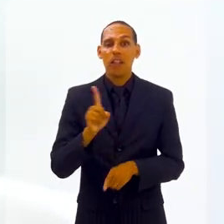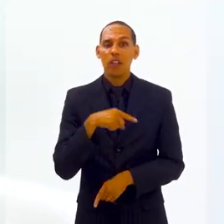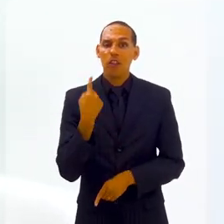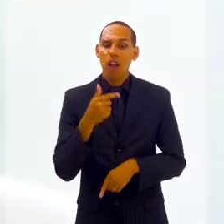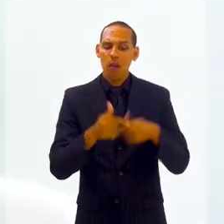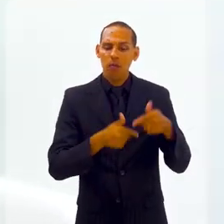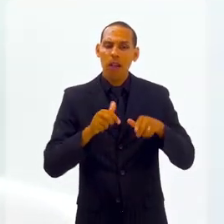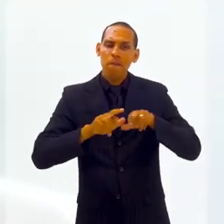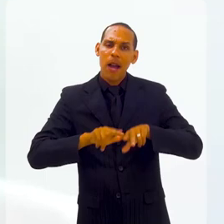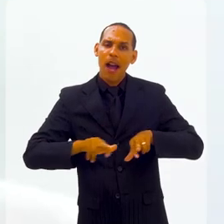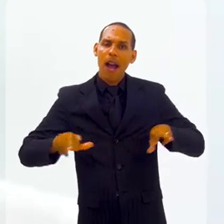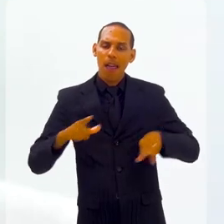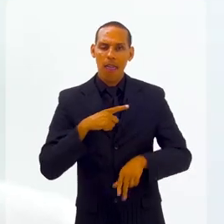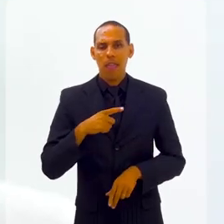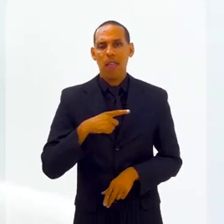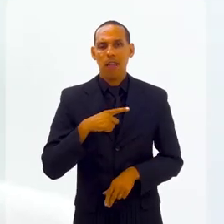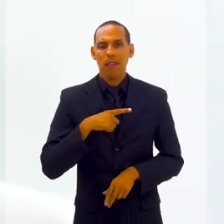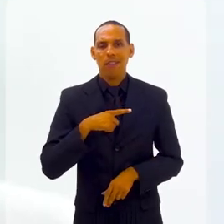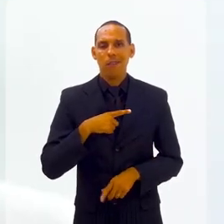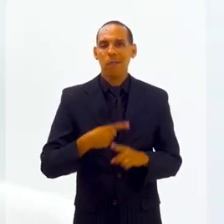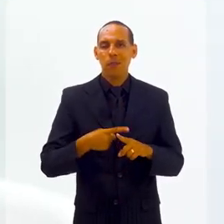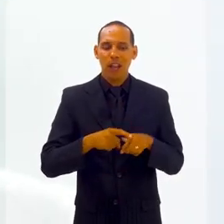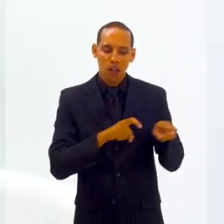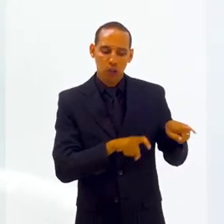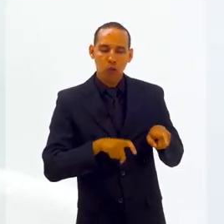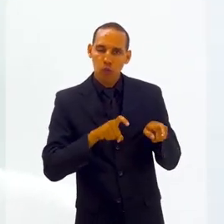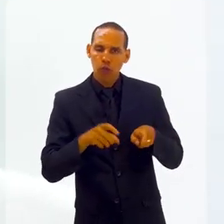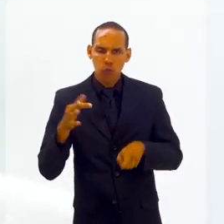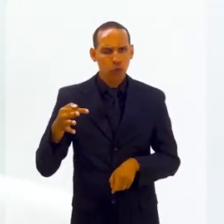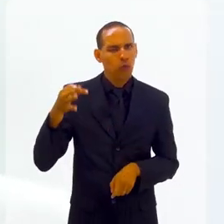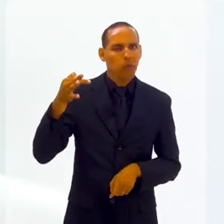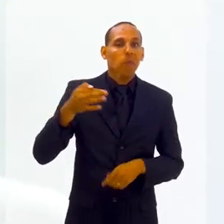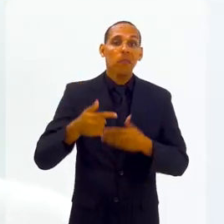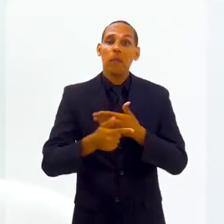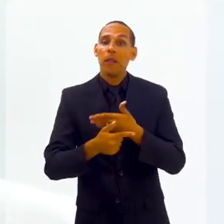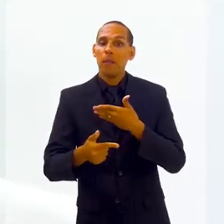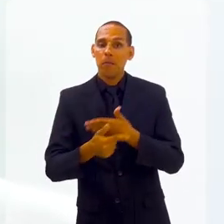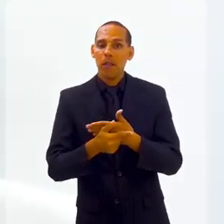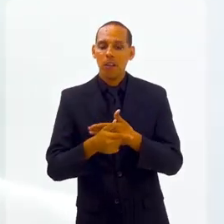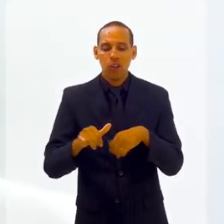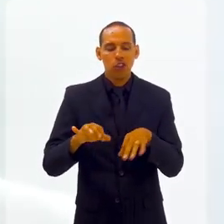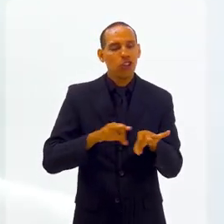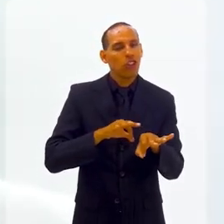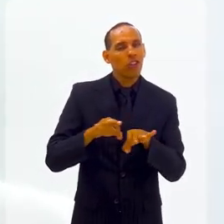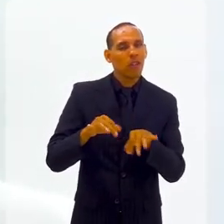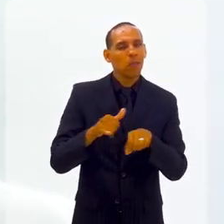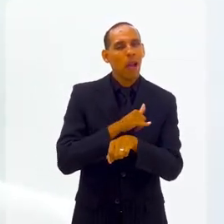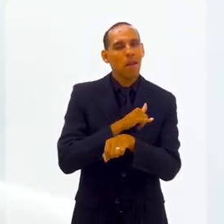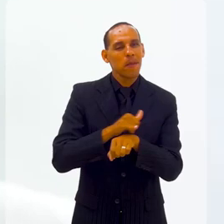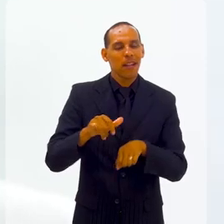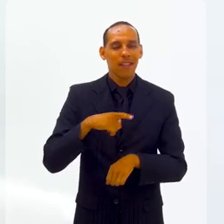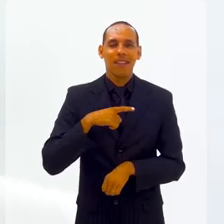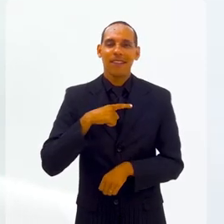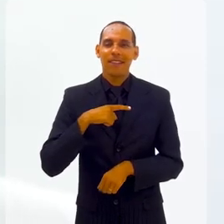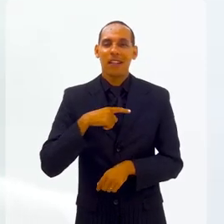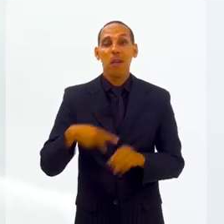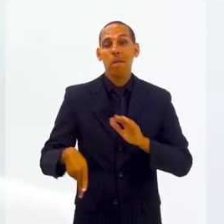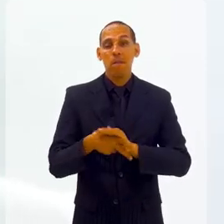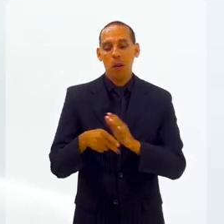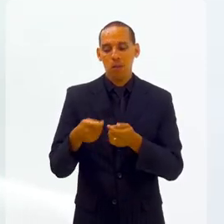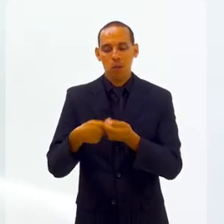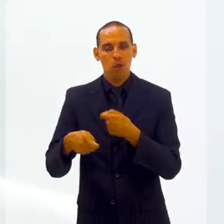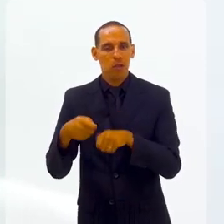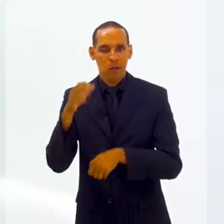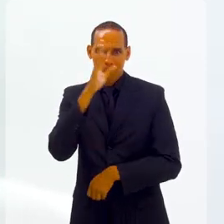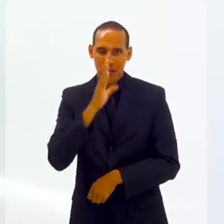uma multifuncionalidade né agricultura desempenhará um papel cada vez mais estratégico na